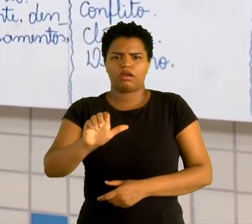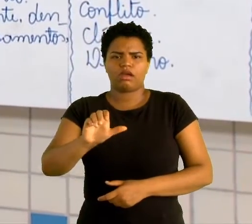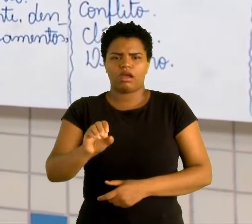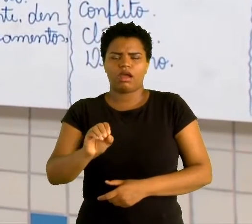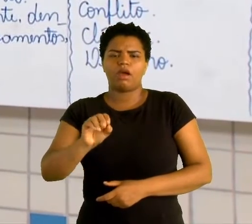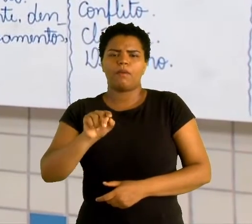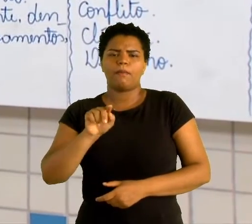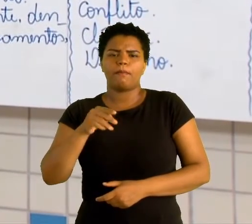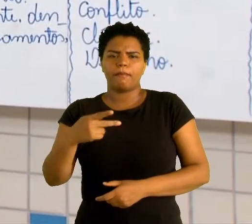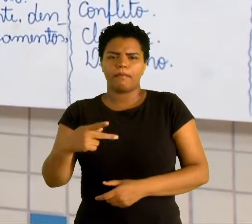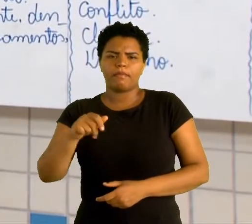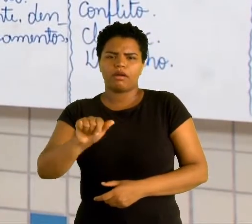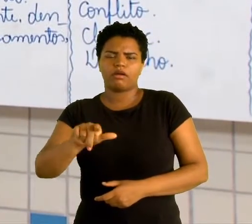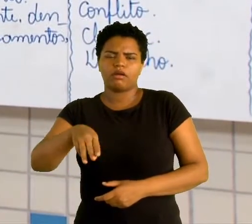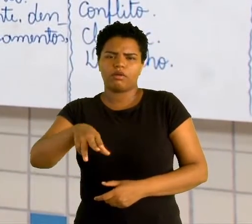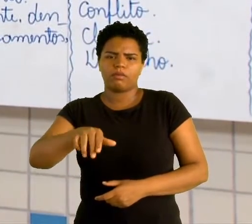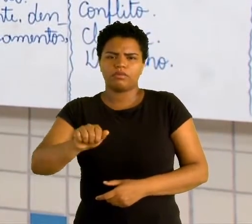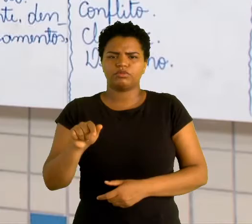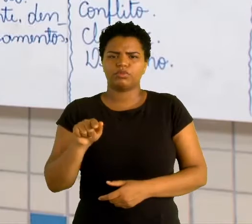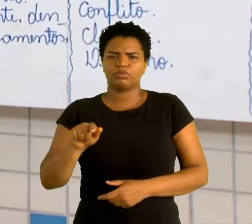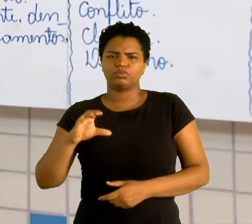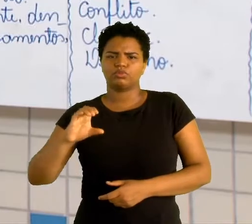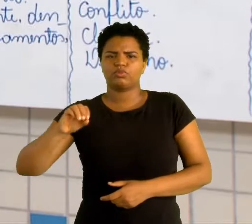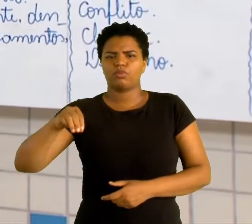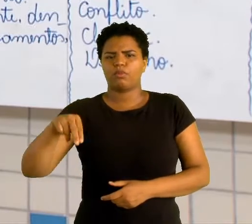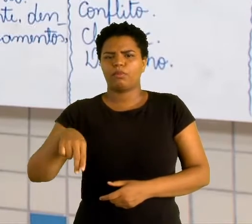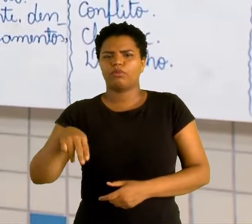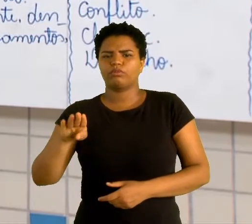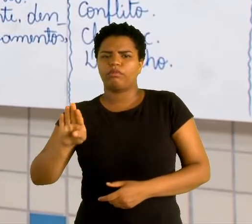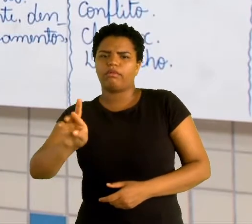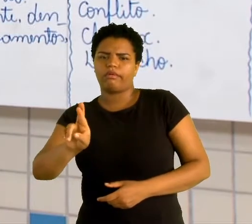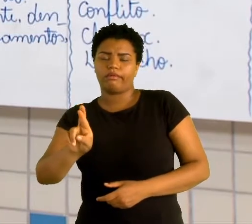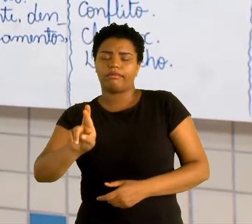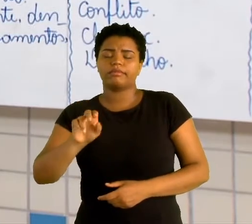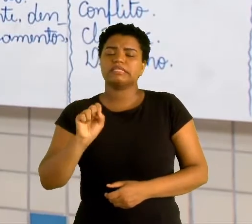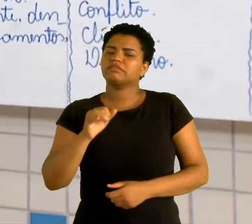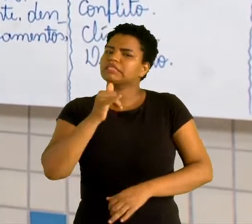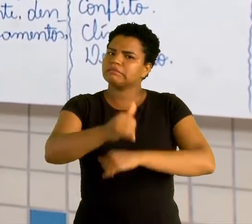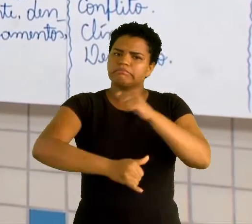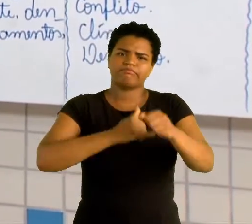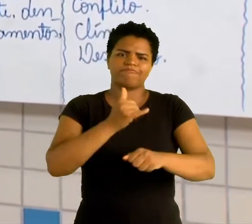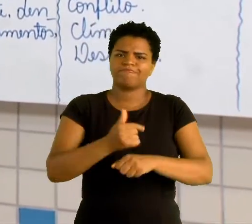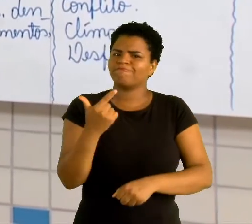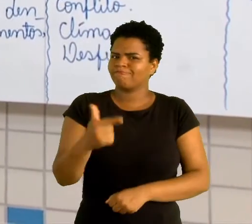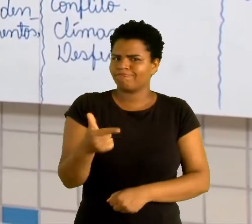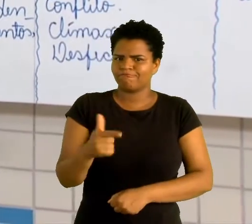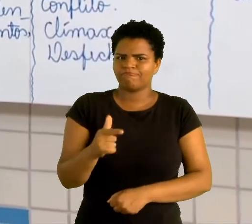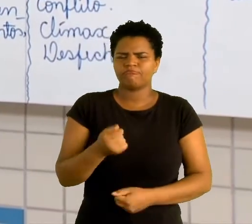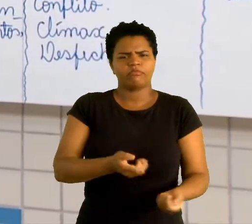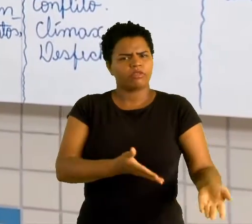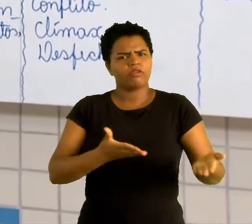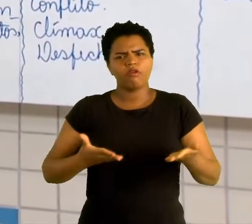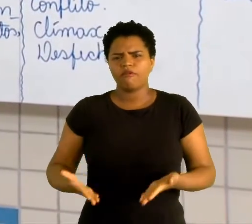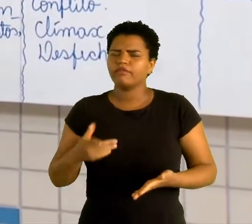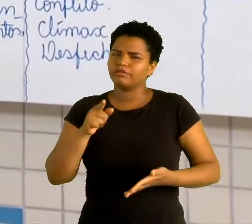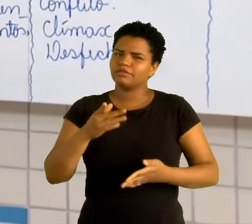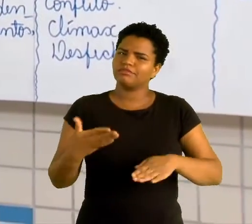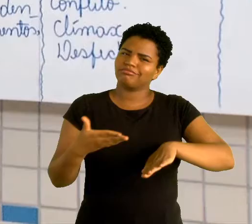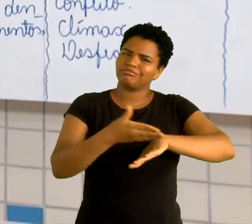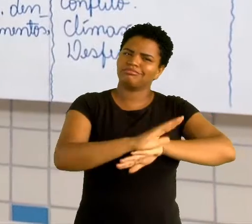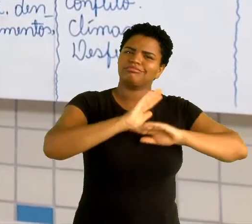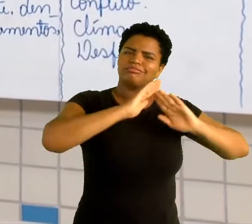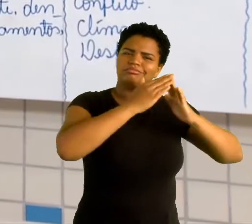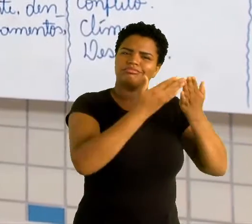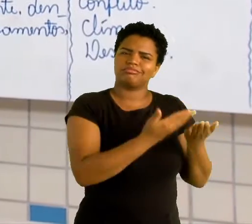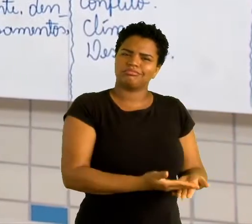educacaupalmas.com.br. E caso você não tenha acesso à internet, convidamos você também ainda a estar retirando o seu material de